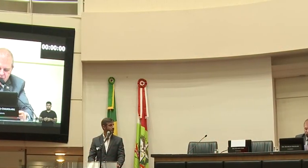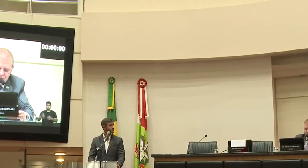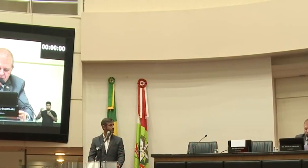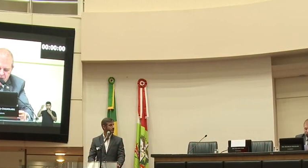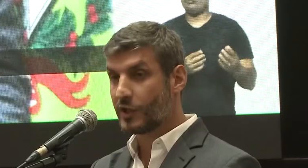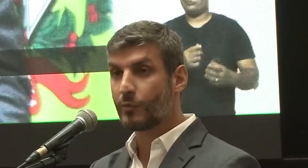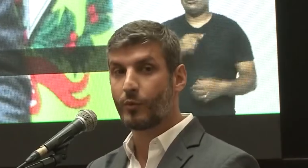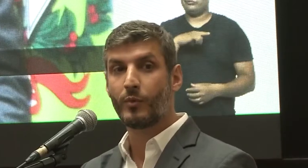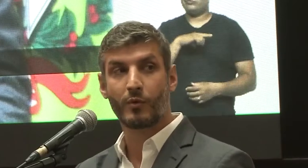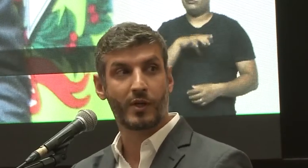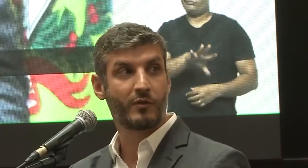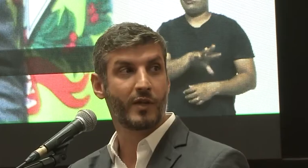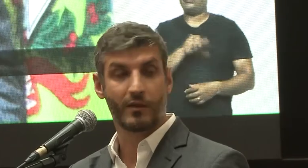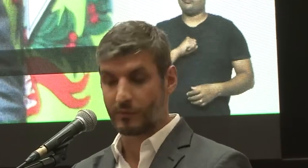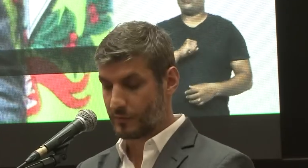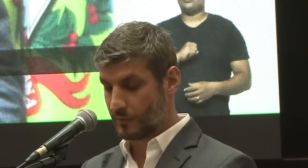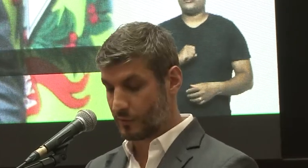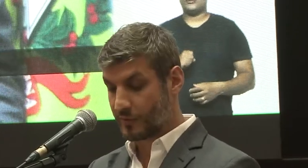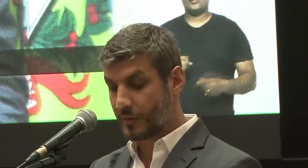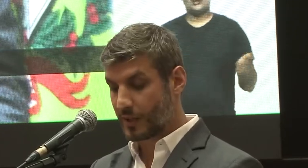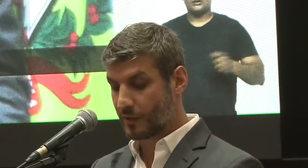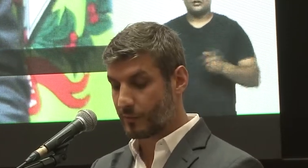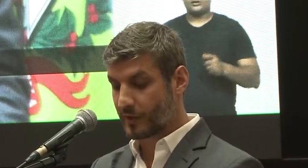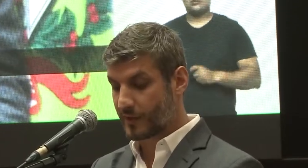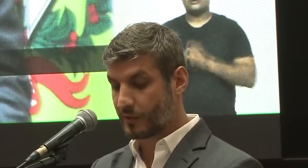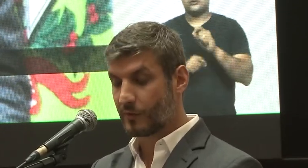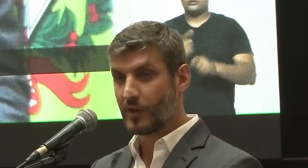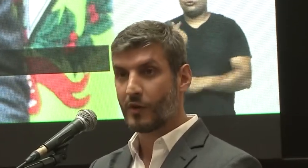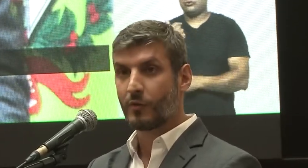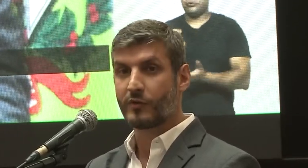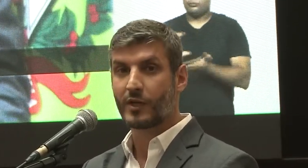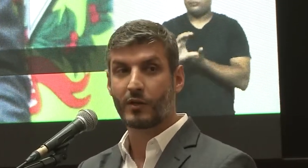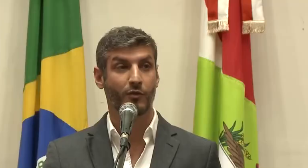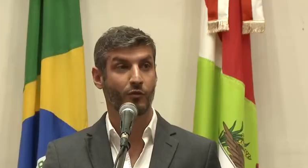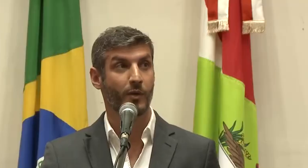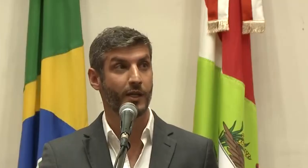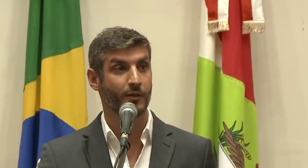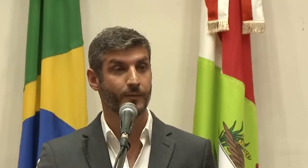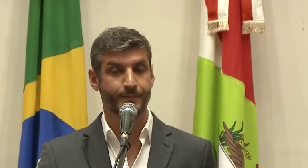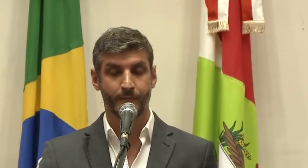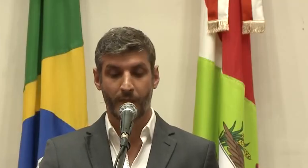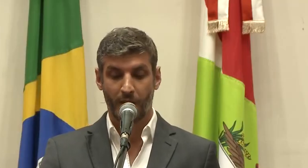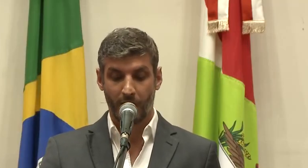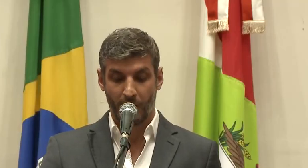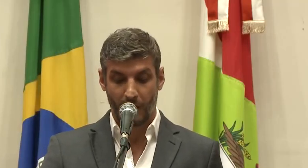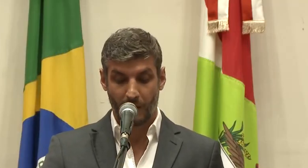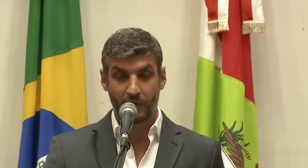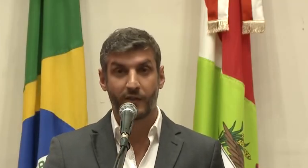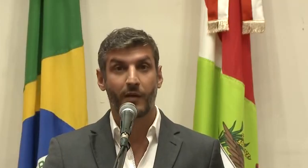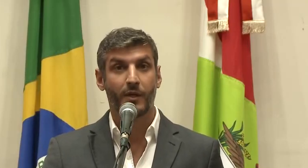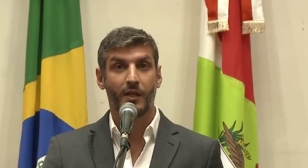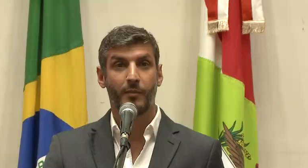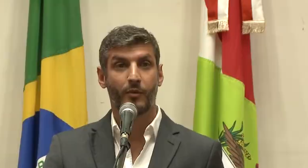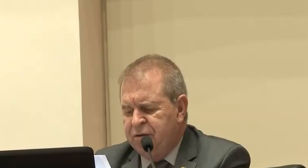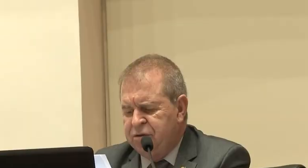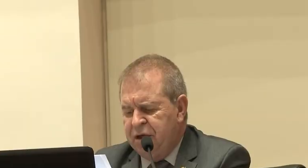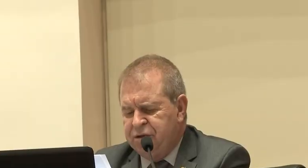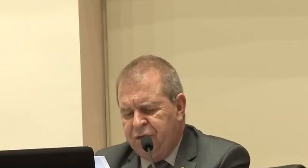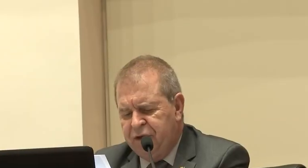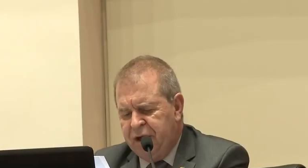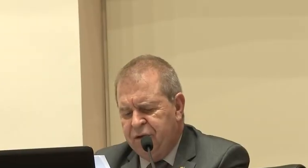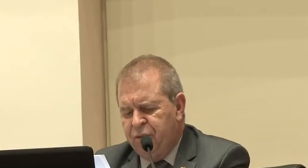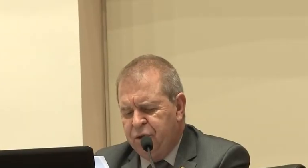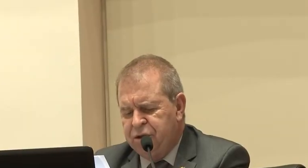apoio dos parlamentares na conscientização do Governo do Estado e prefeituras para que discutam estratégias eficientes